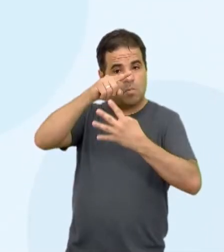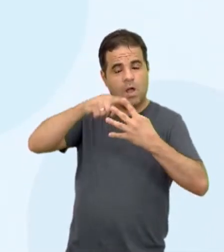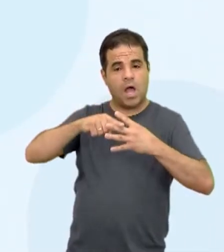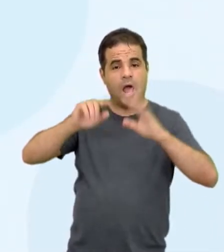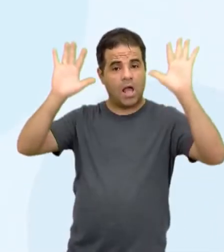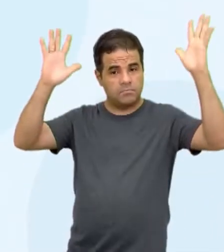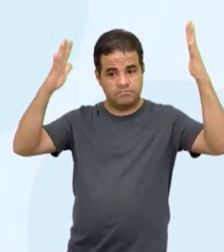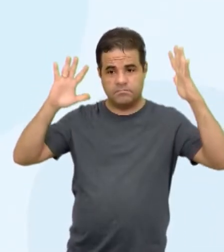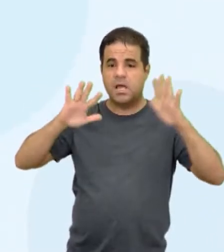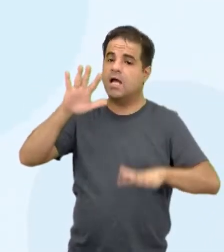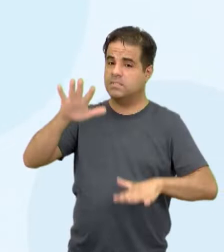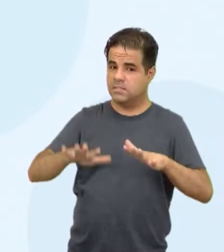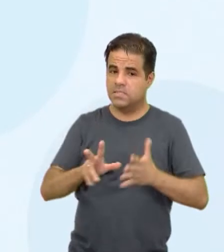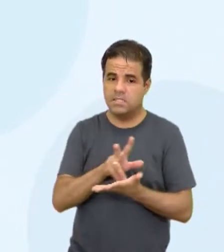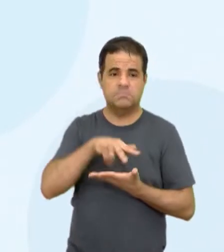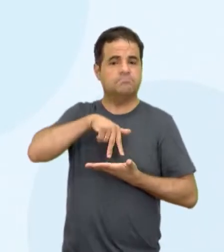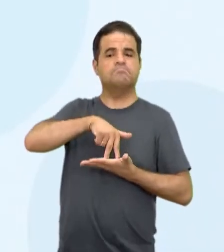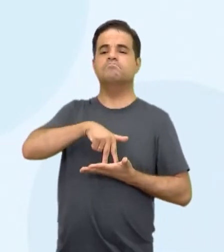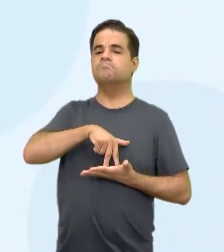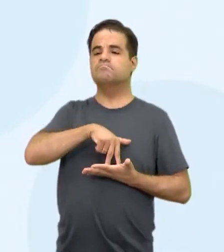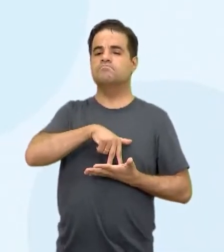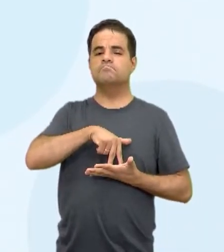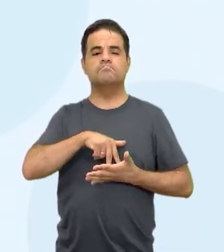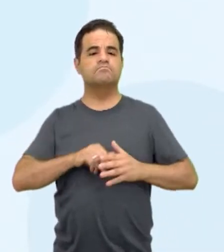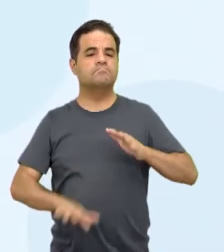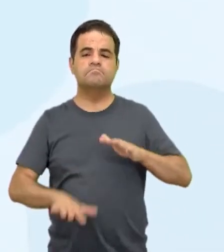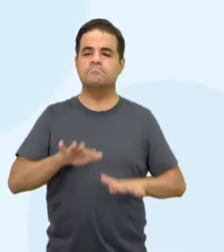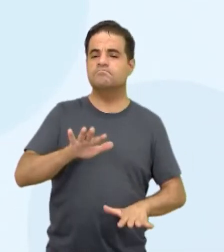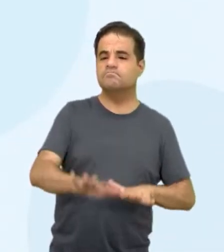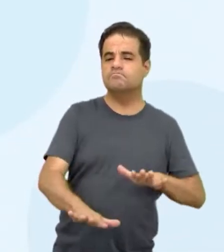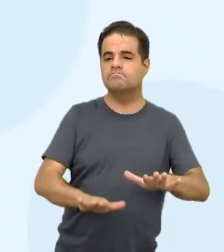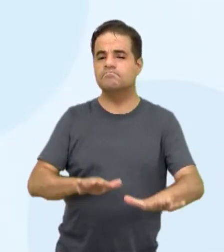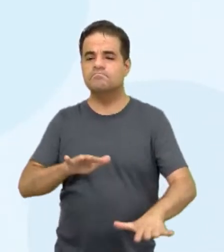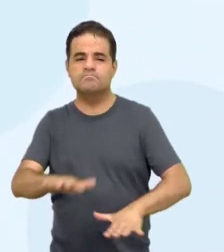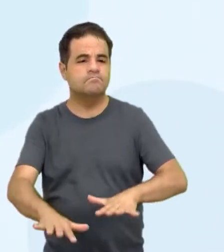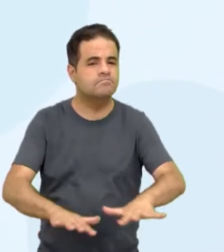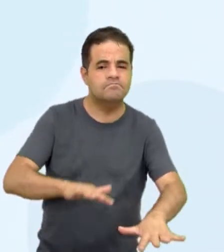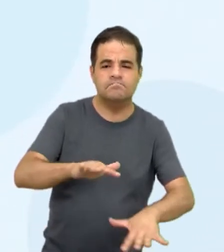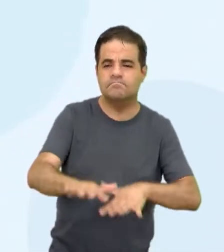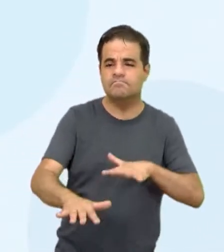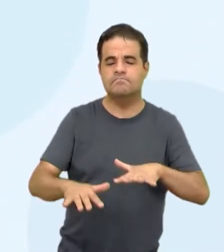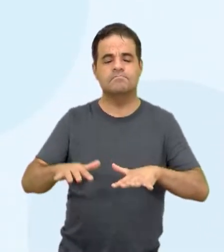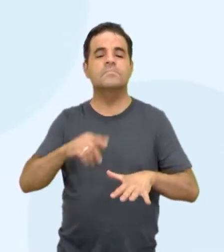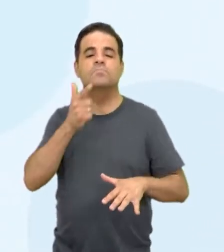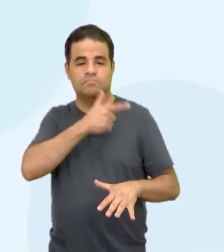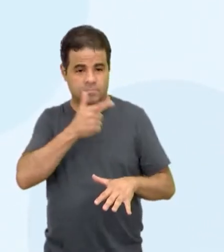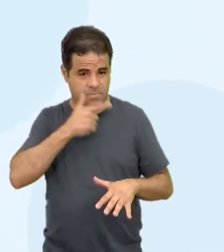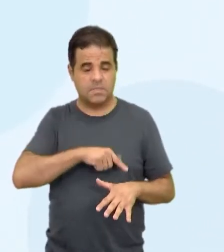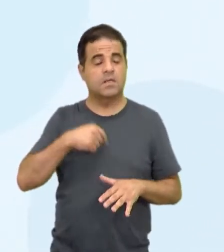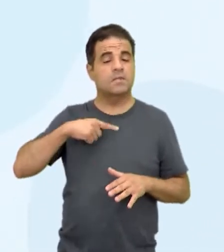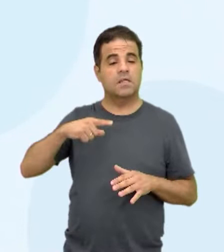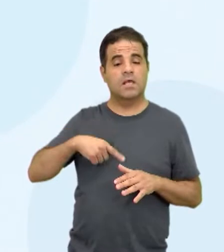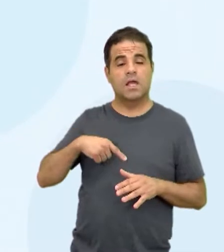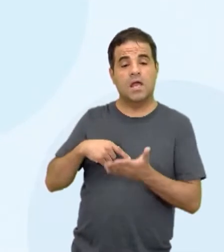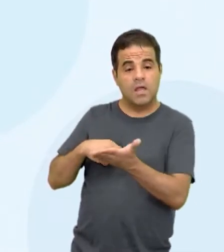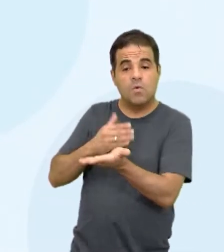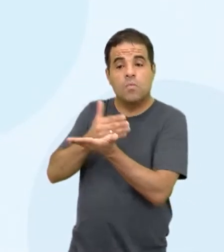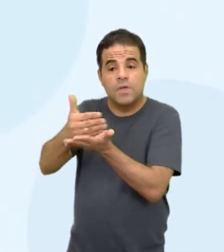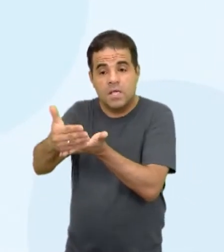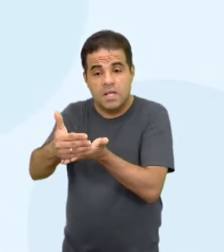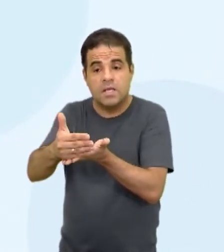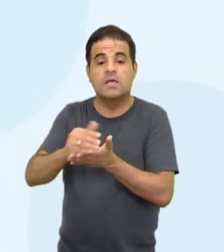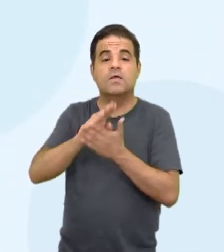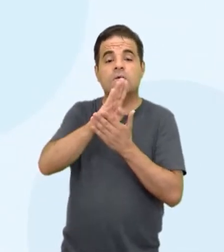vezes eles endireitavam o corpo e acabavam se locomovendo sobre as patas traseiras. Então aí a gente tem um início